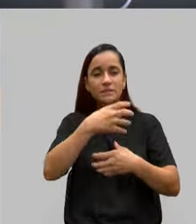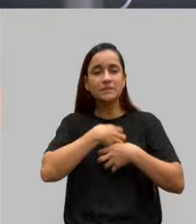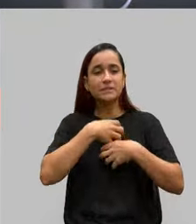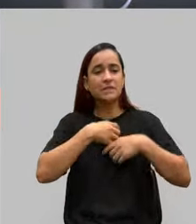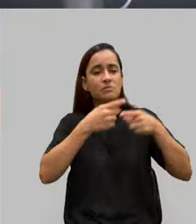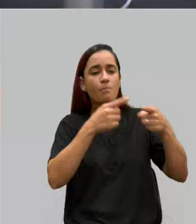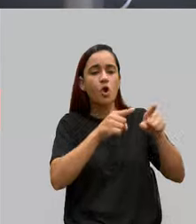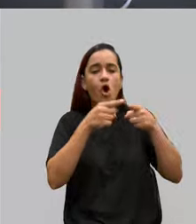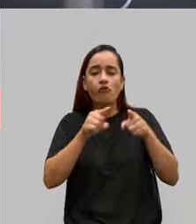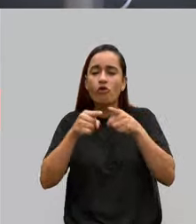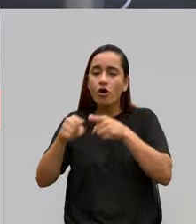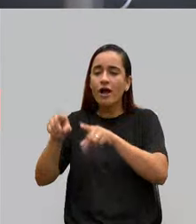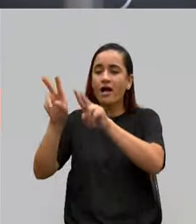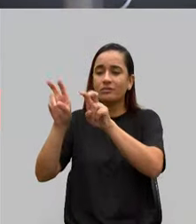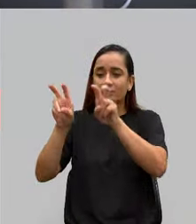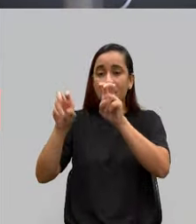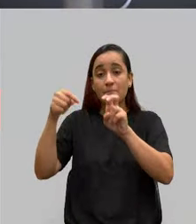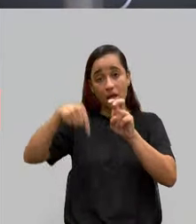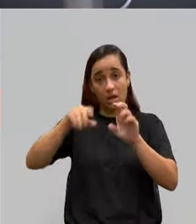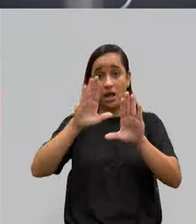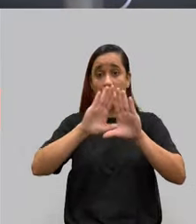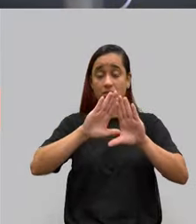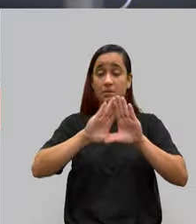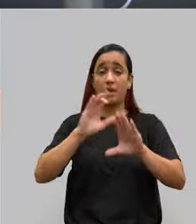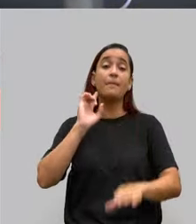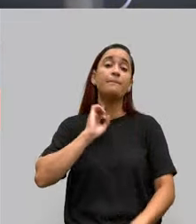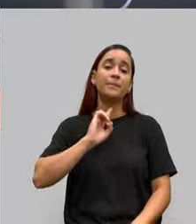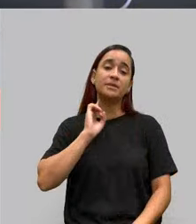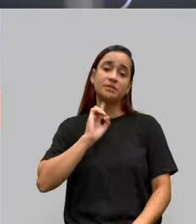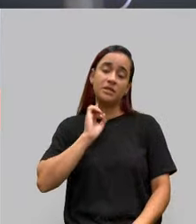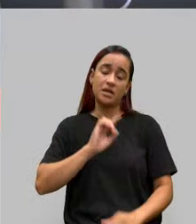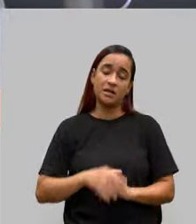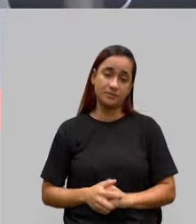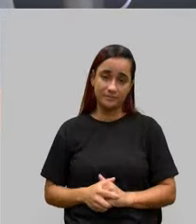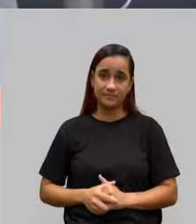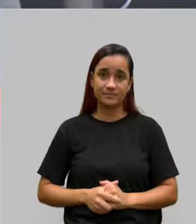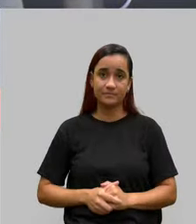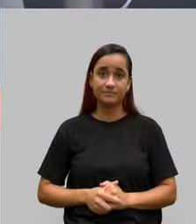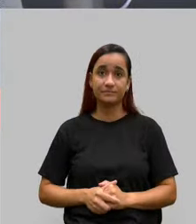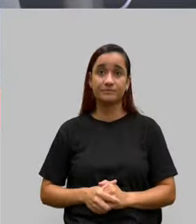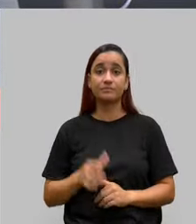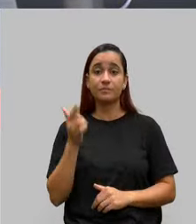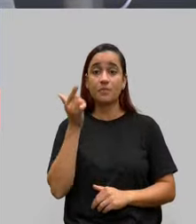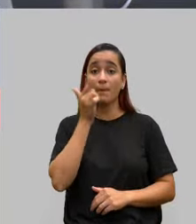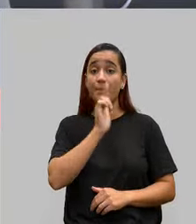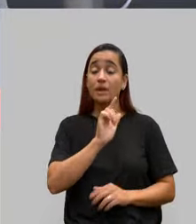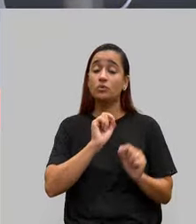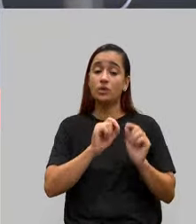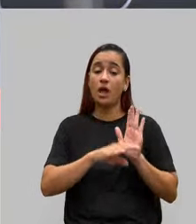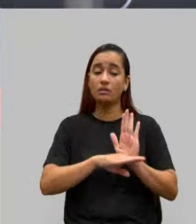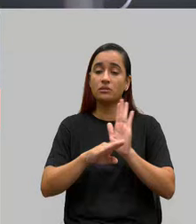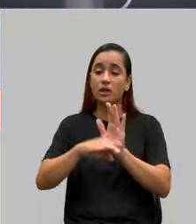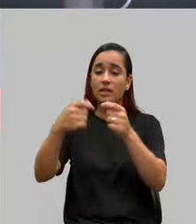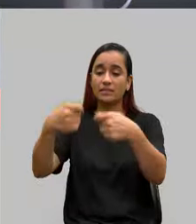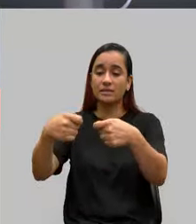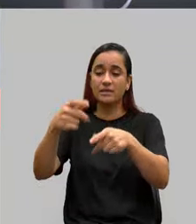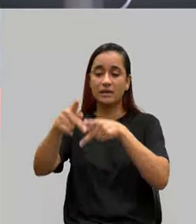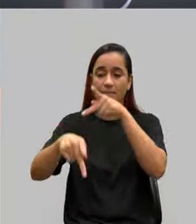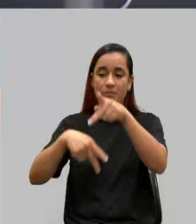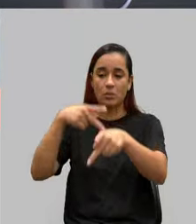posicionamento da Assembleia Legislativa do Estado de Minas Gerais para atender as necessidades da sua